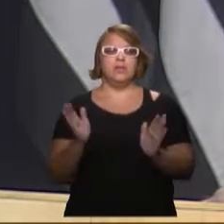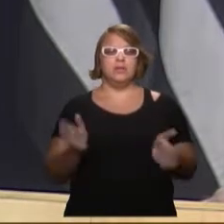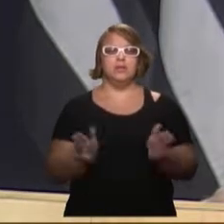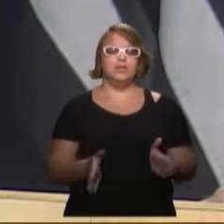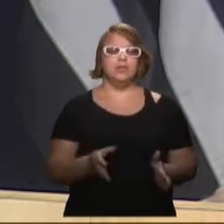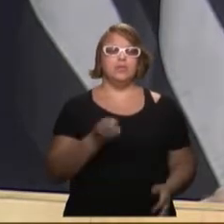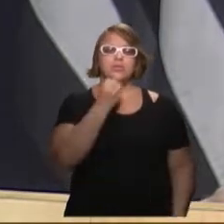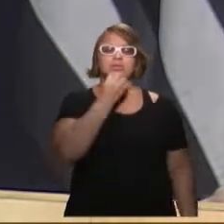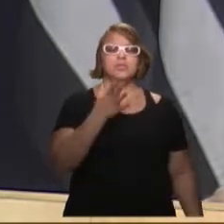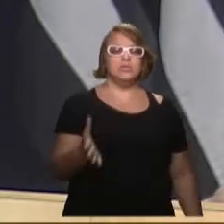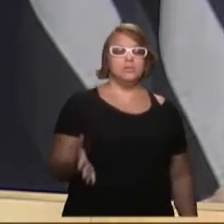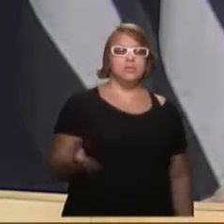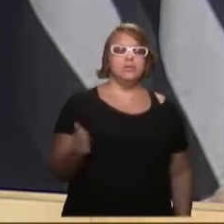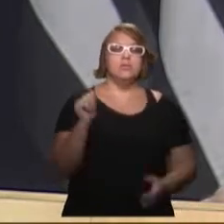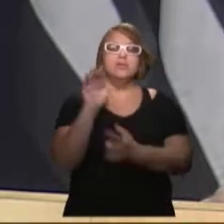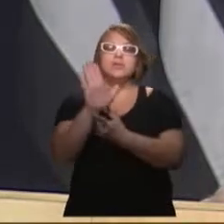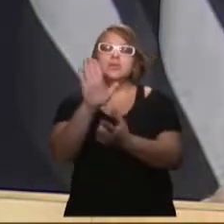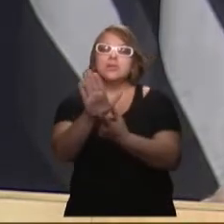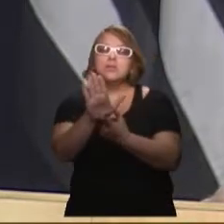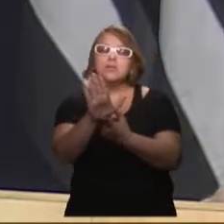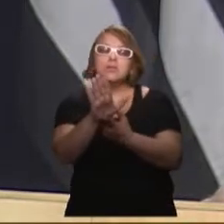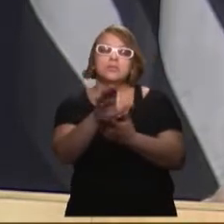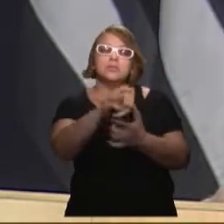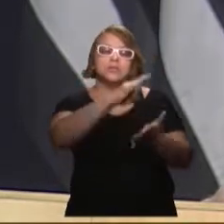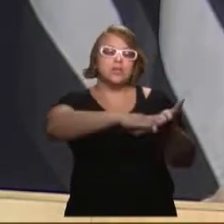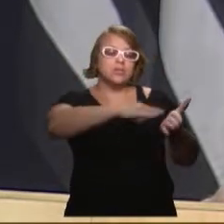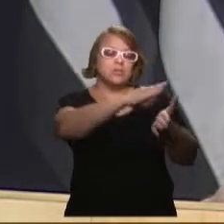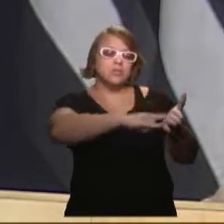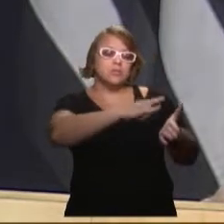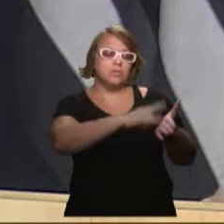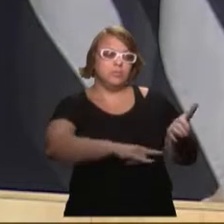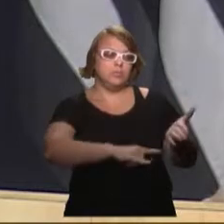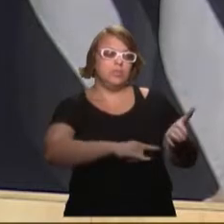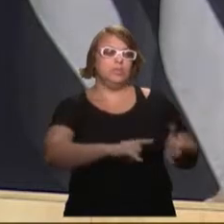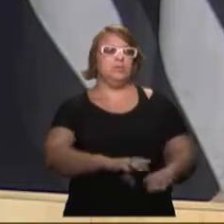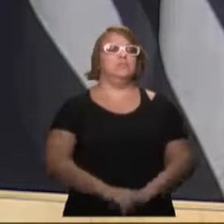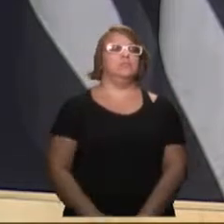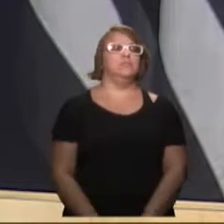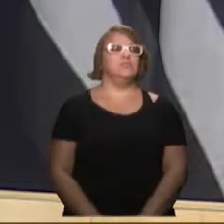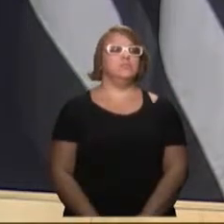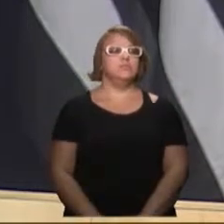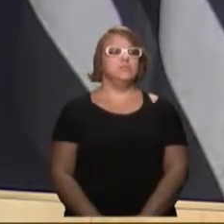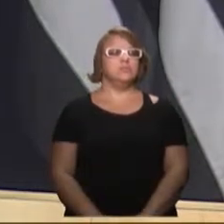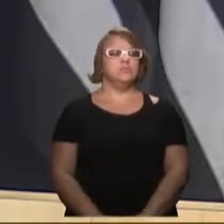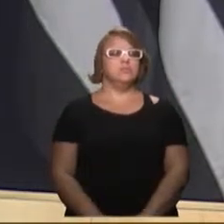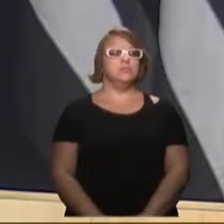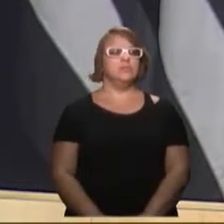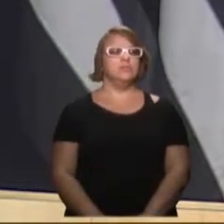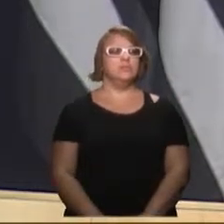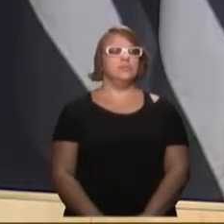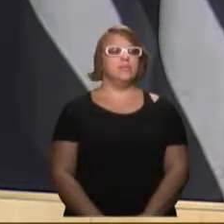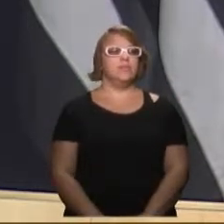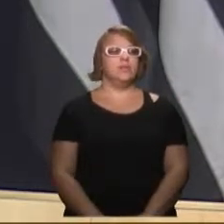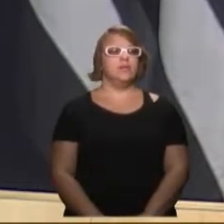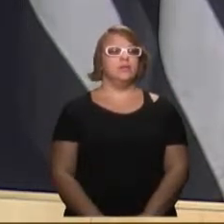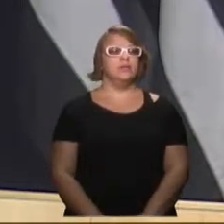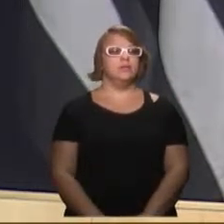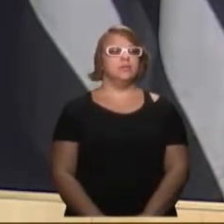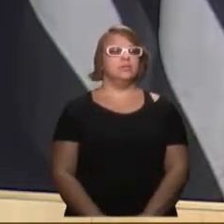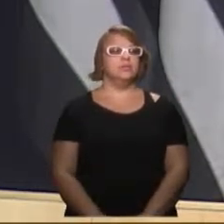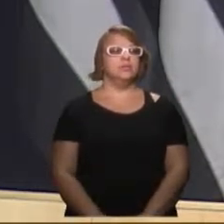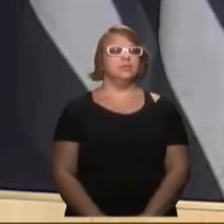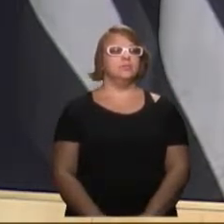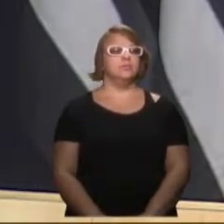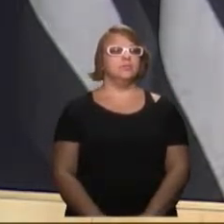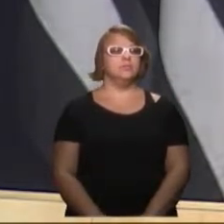Eu estou falando aqui, gente, quem trabalha informalmente não tem carteira assinada. E comprova seguro e comprova que está